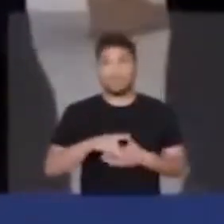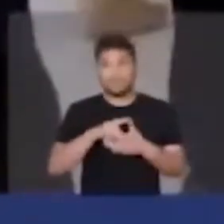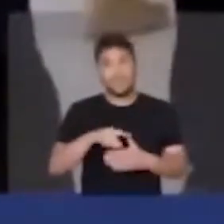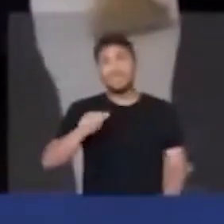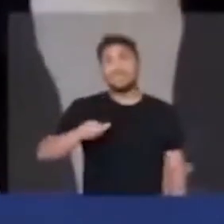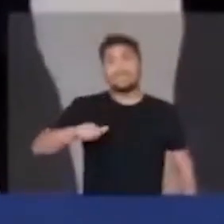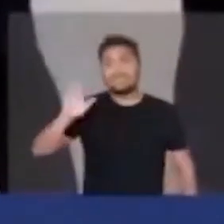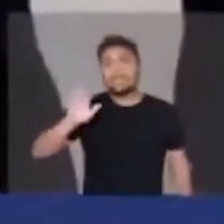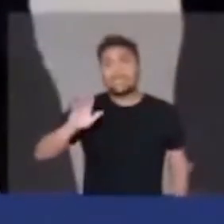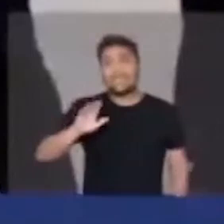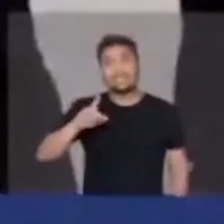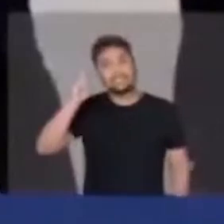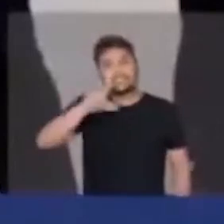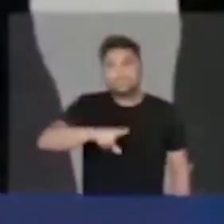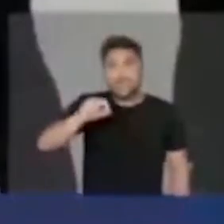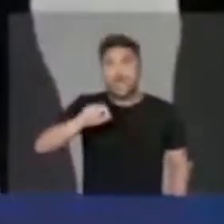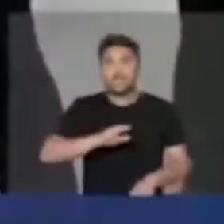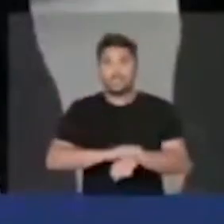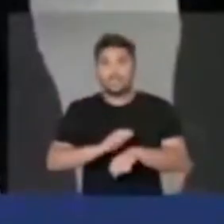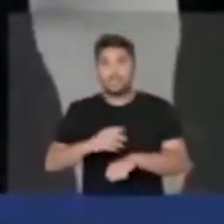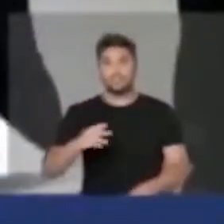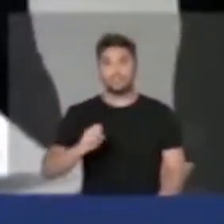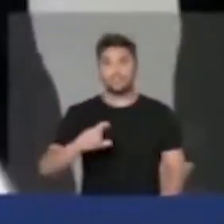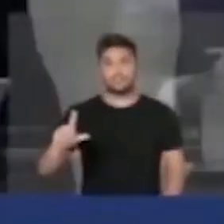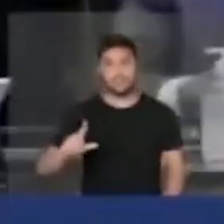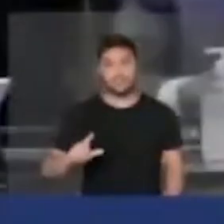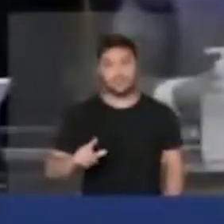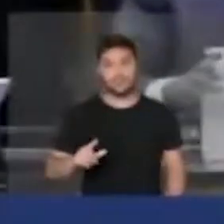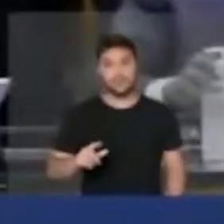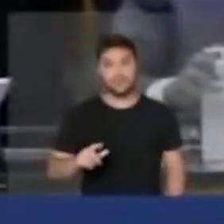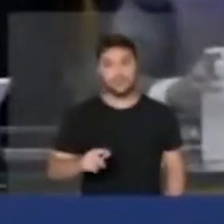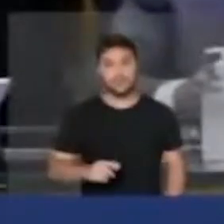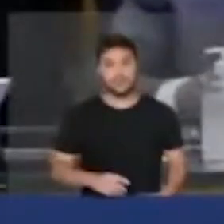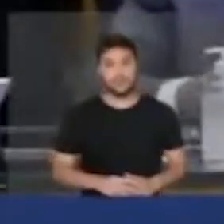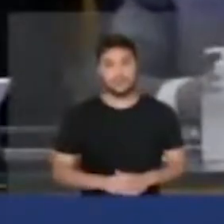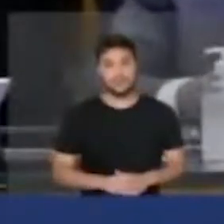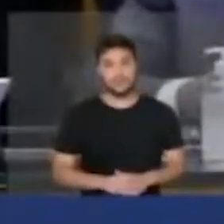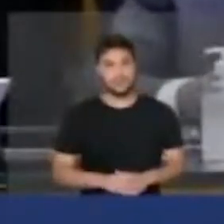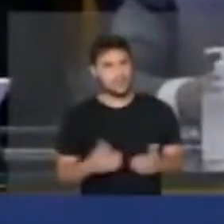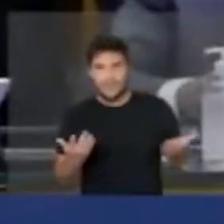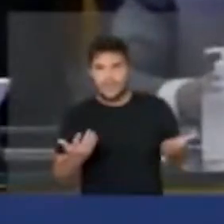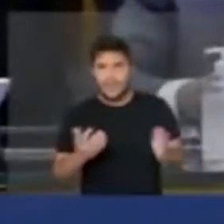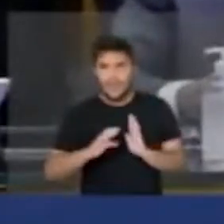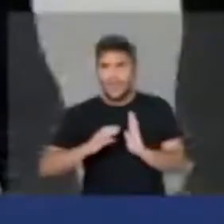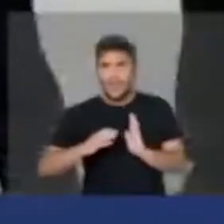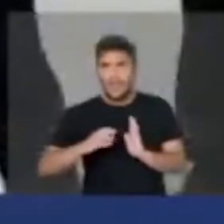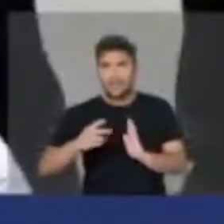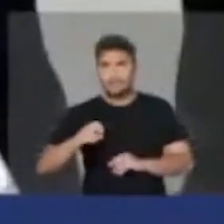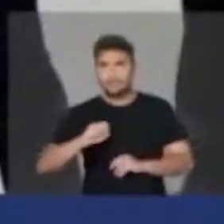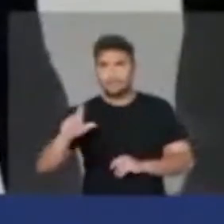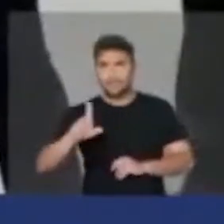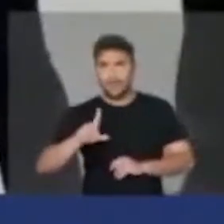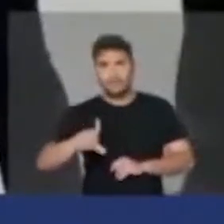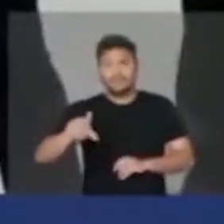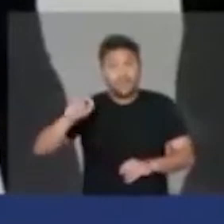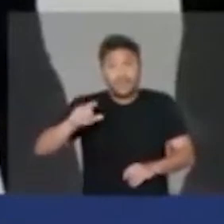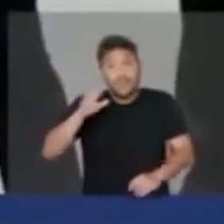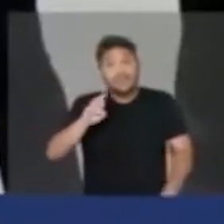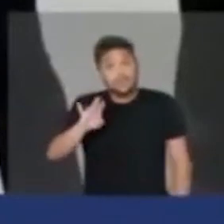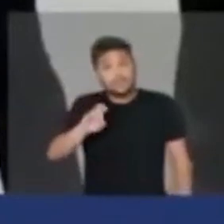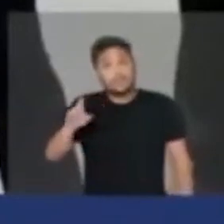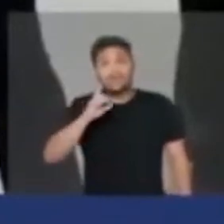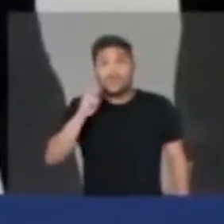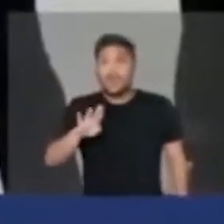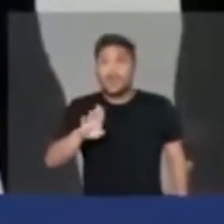quem vai usar o tempo do PSOL é... O da liderança, deputado Daniel, por favor. Você não vai dizer quem é a liderança do PSOL vai usar o tempo. É o Essa é a maior ironia.